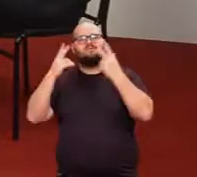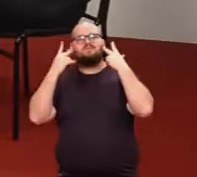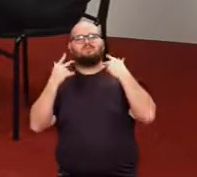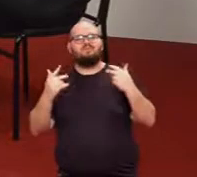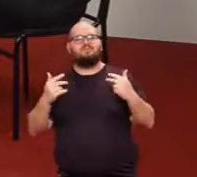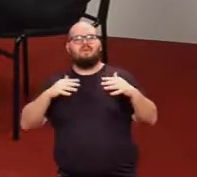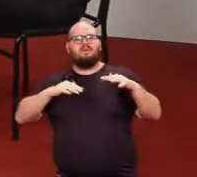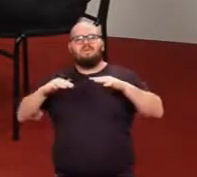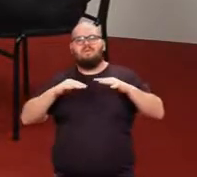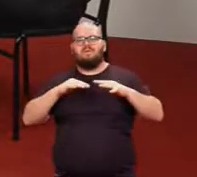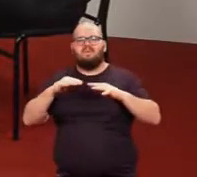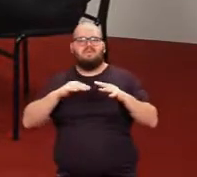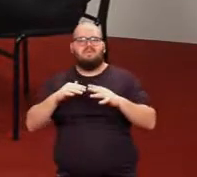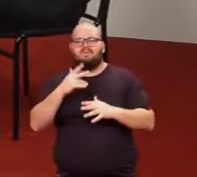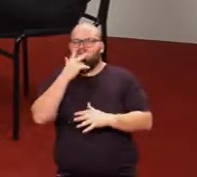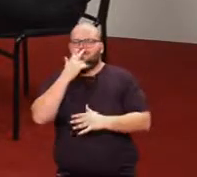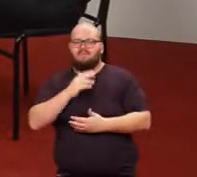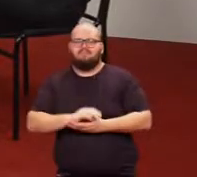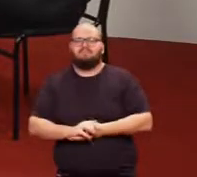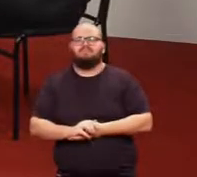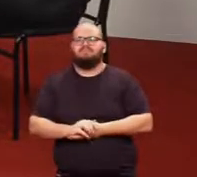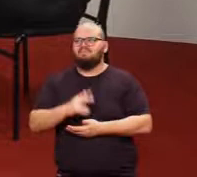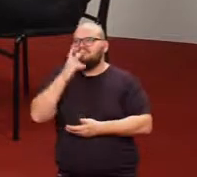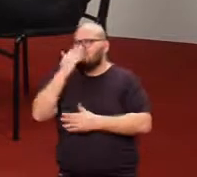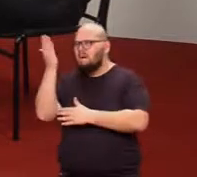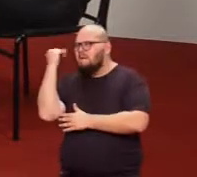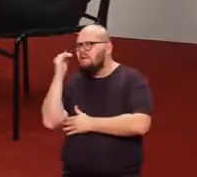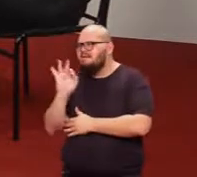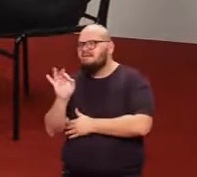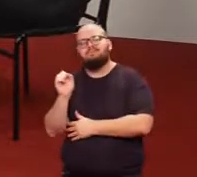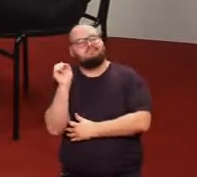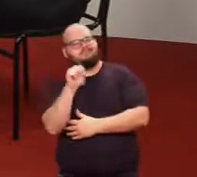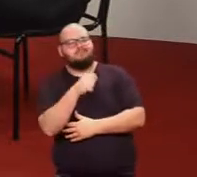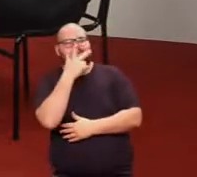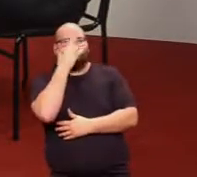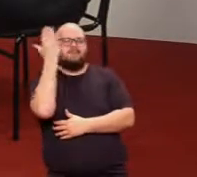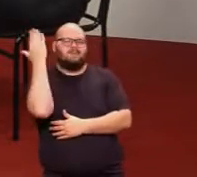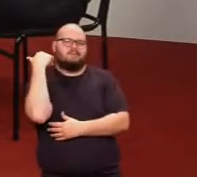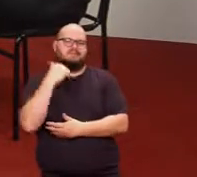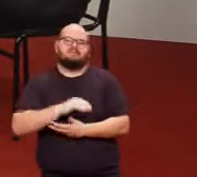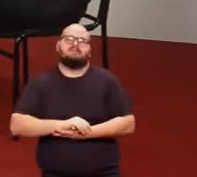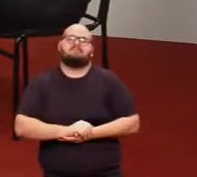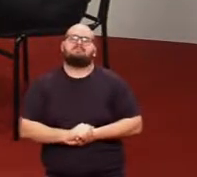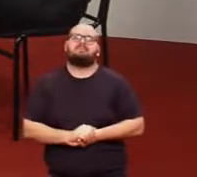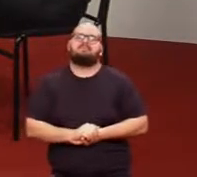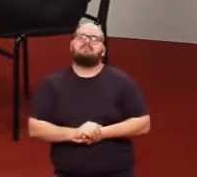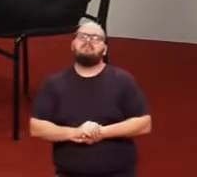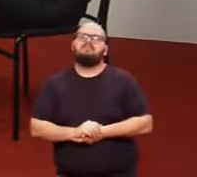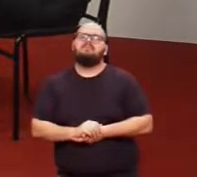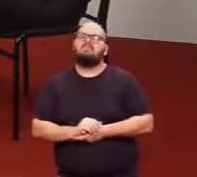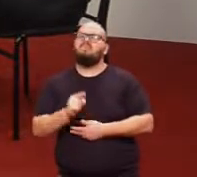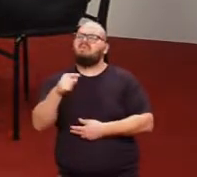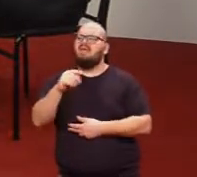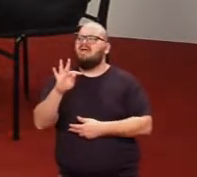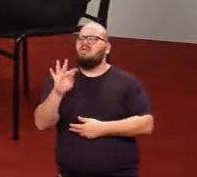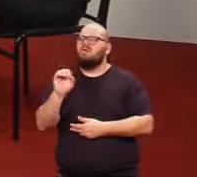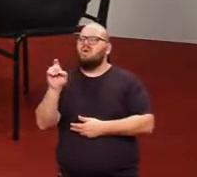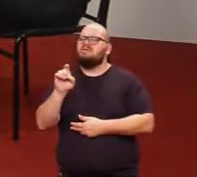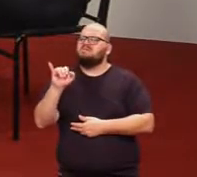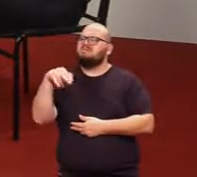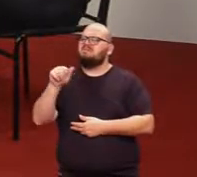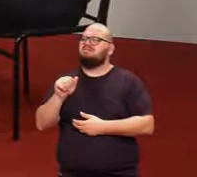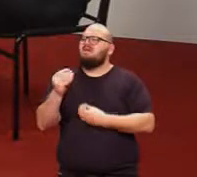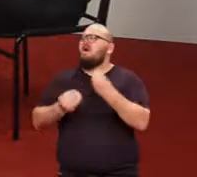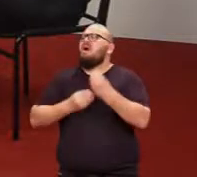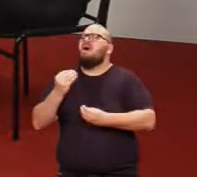tendo novamente a sua função e aqueles movimentos voltam a serem realizados. Como eram anteriormente. Como eram anteriormente. Professora, ela